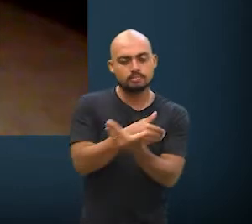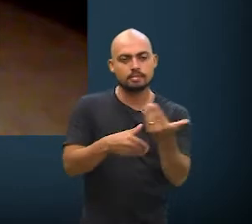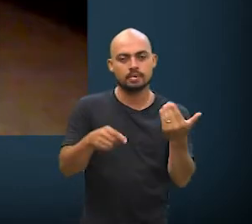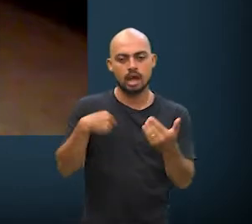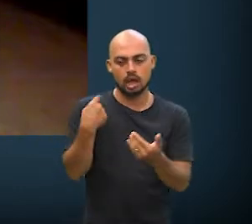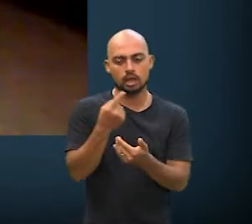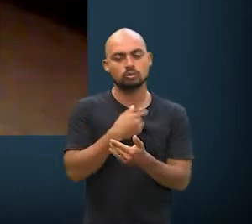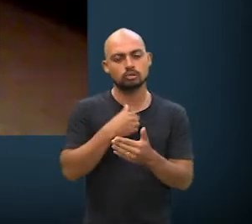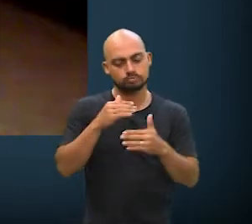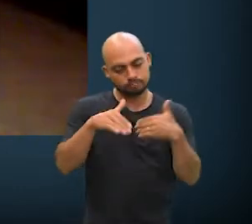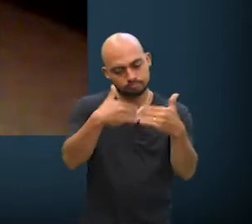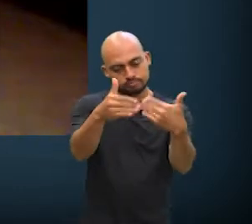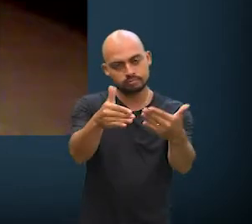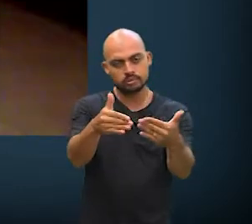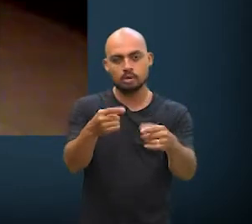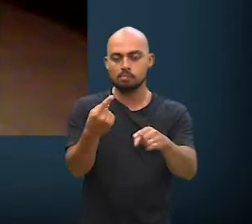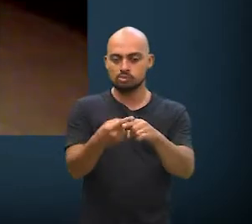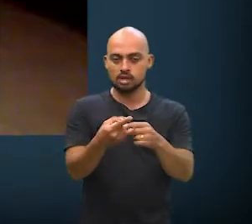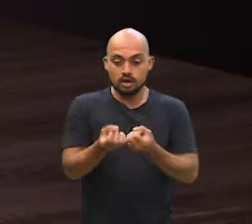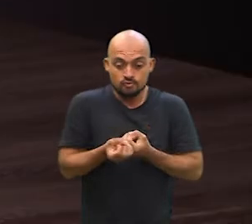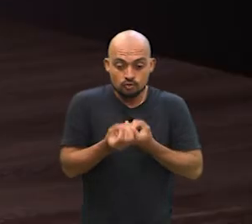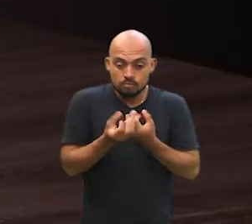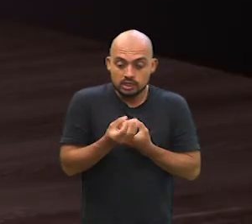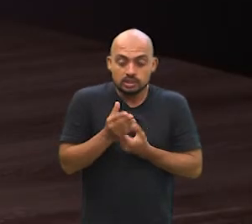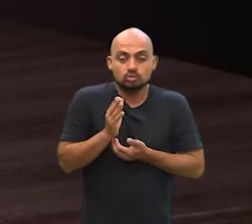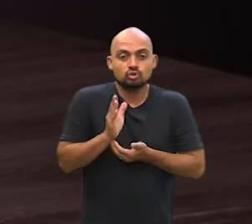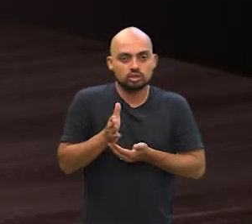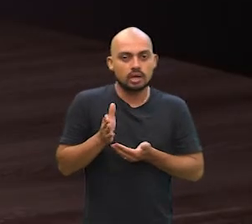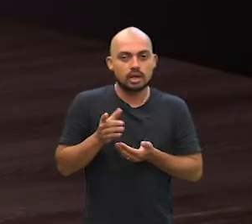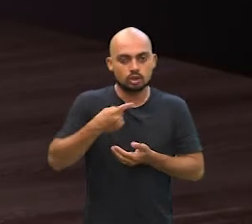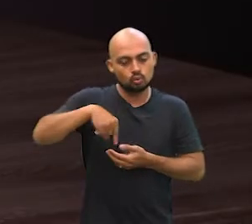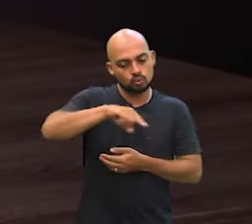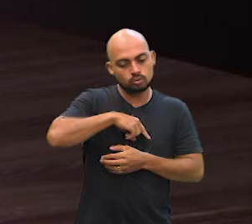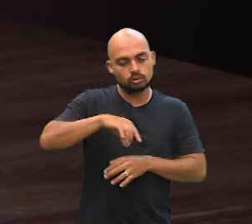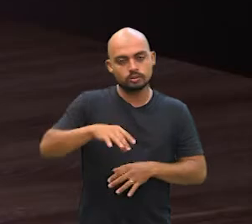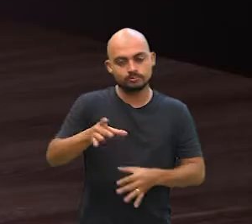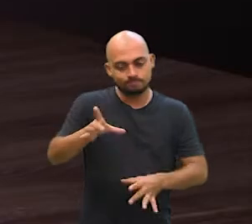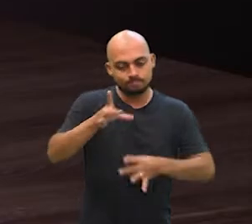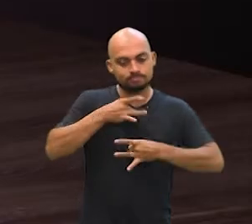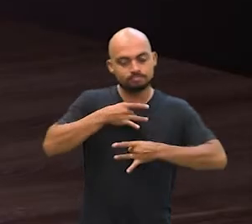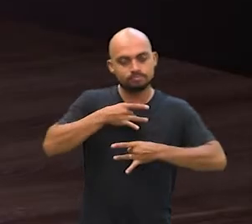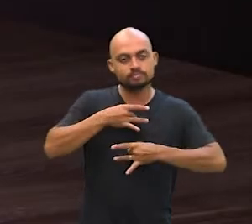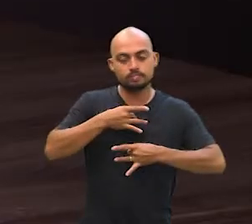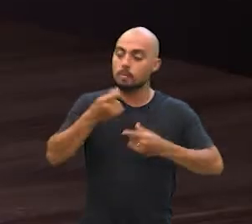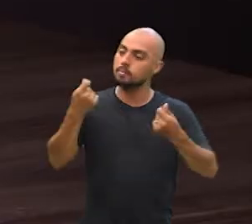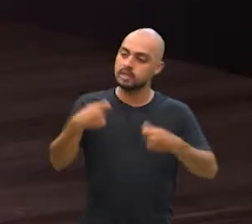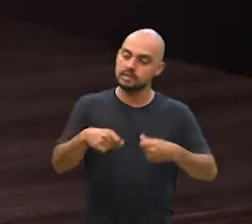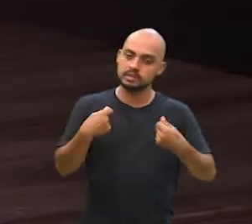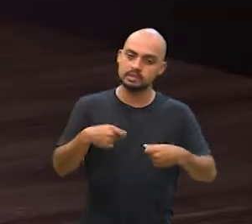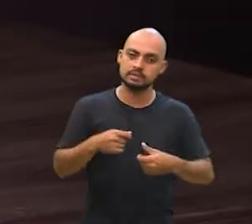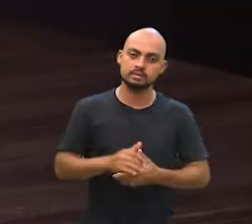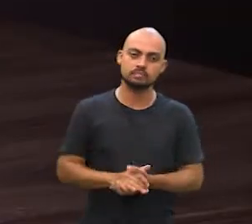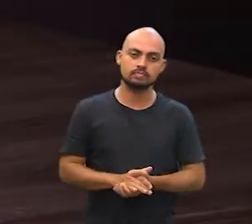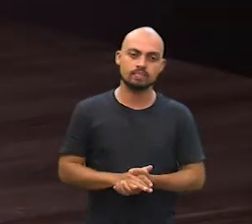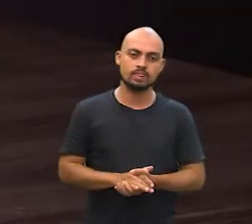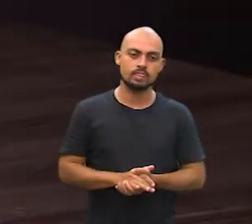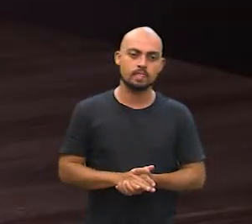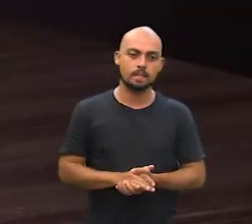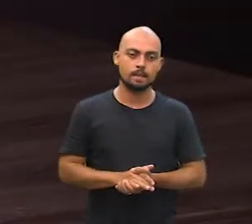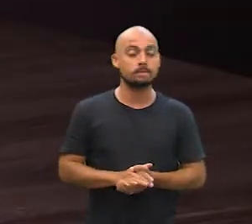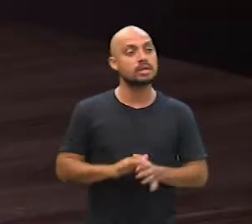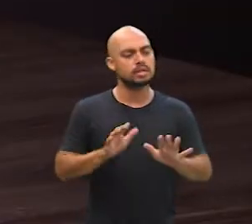pessoal, porque a formação está aí, né? E a gente tem que absorver o máximo disso tudo. Se falar, a gente vê que